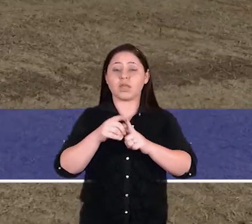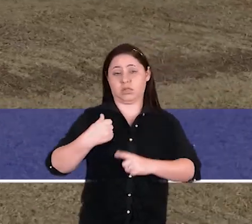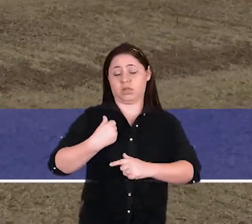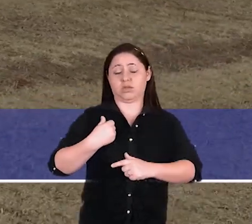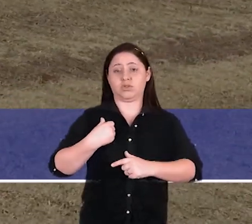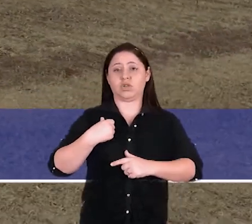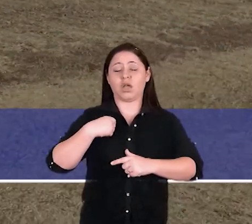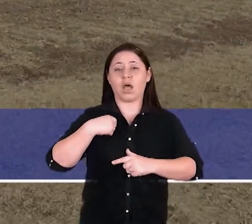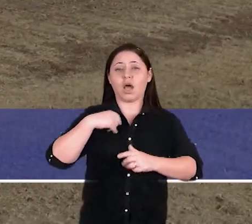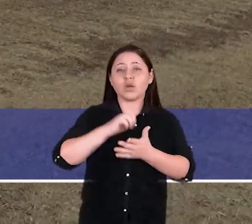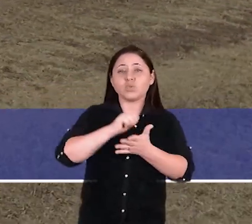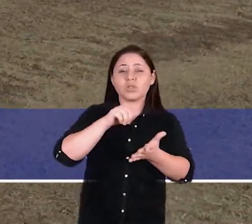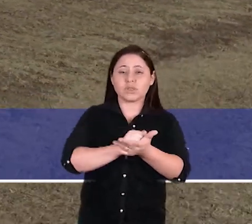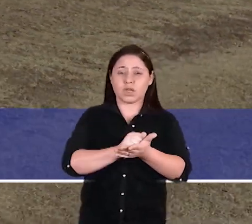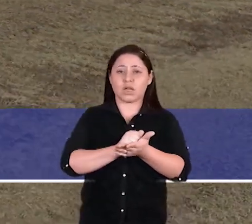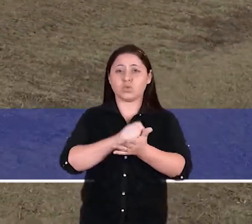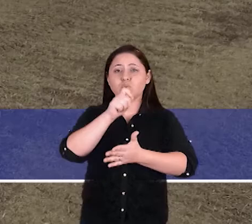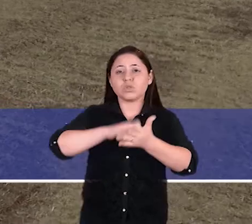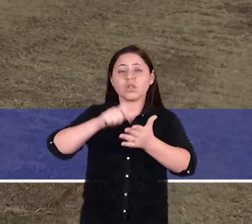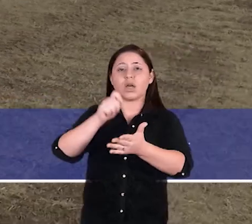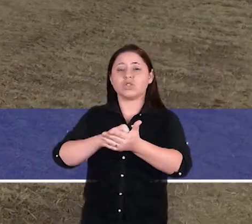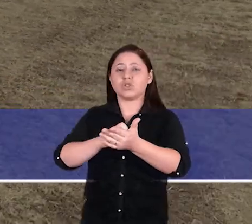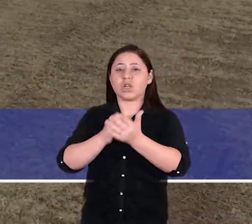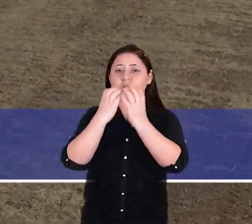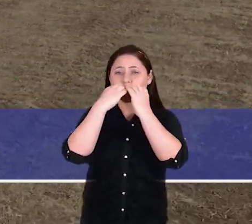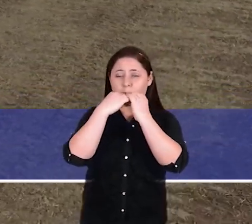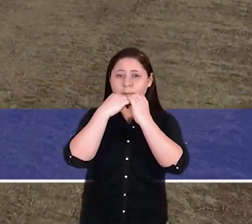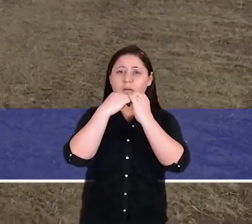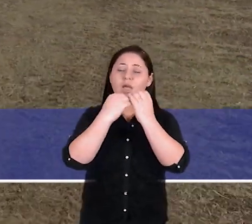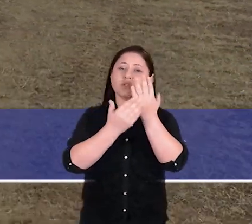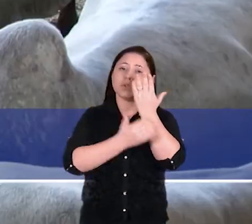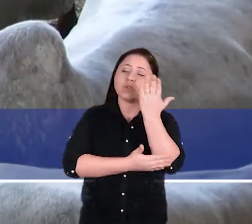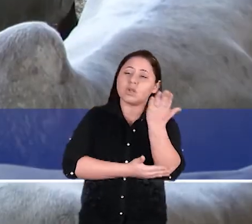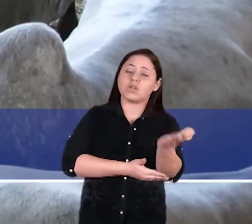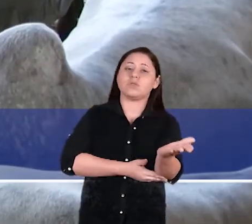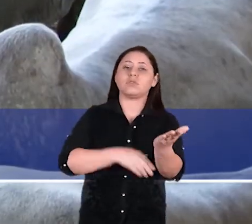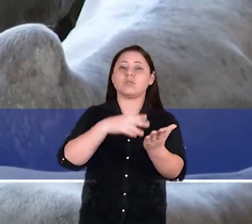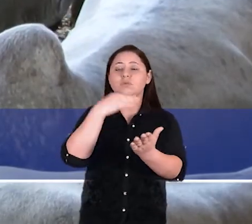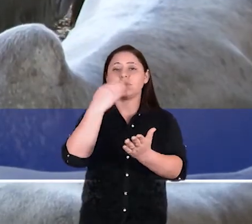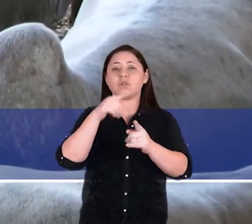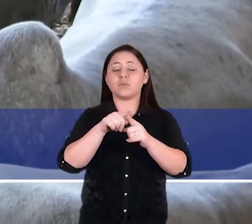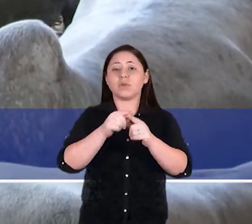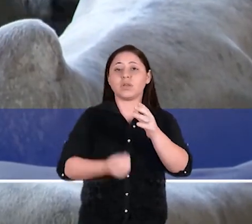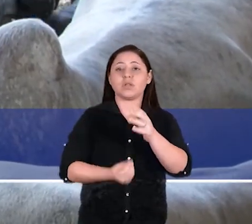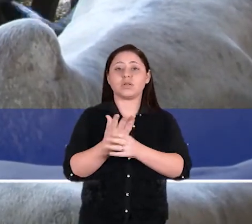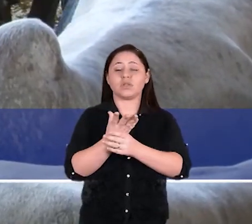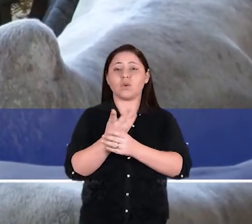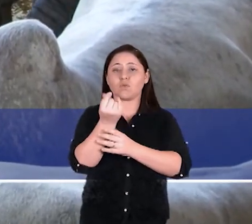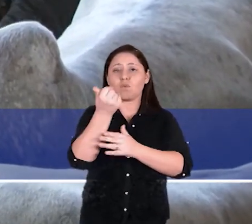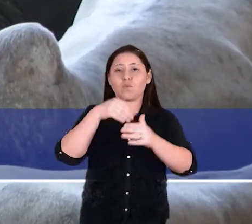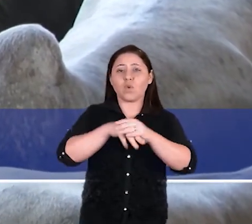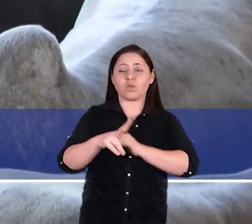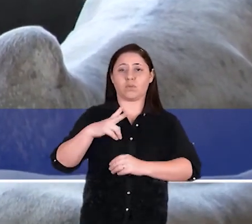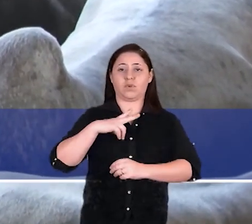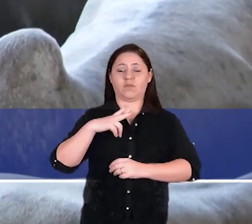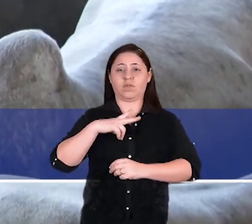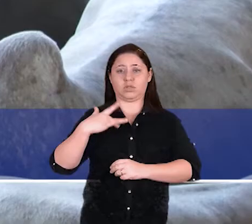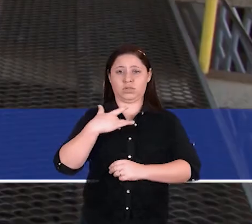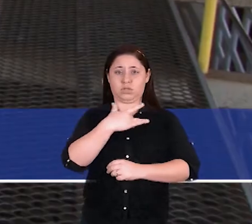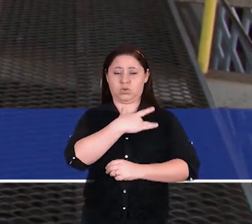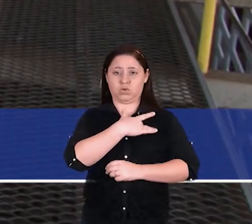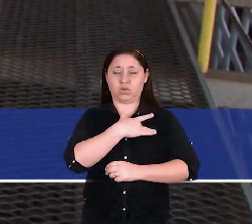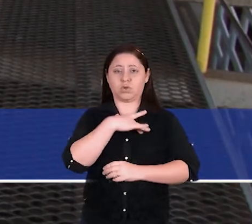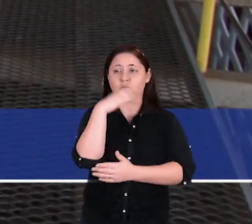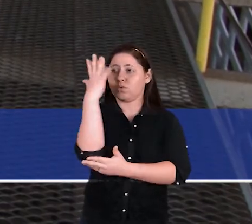idade. Atualizadas alíquotas aplicadas a soja, milho e cana-de-açúcar, além de se autorizar a criação de um fundo complementar